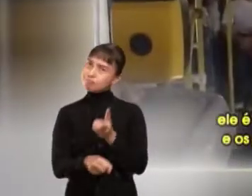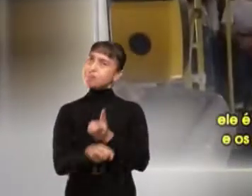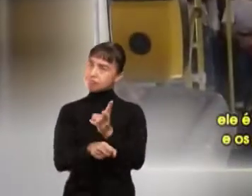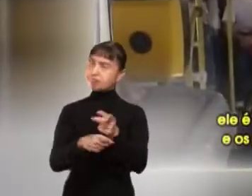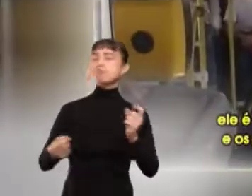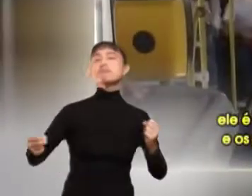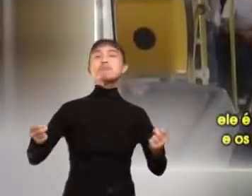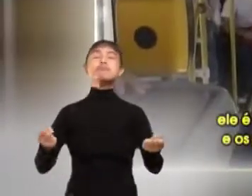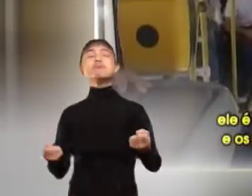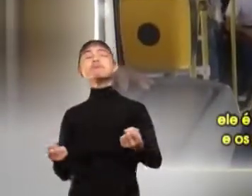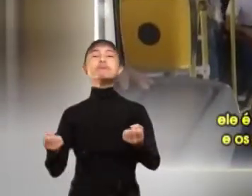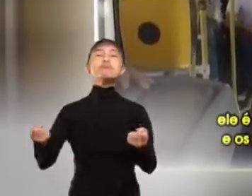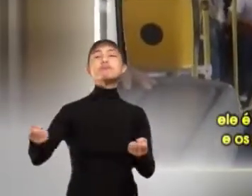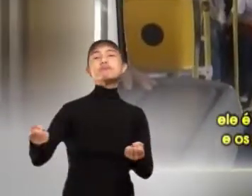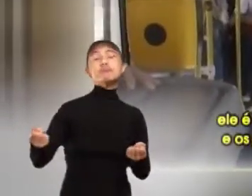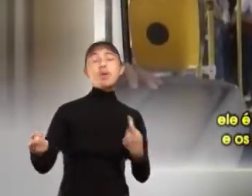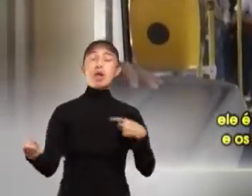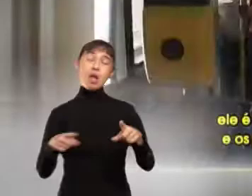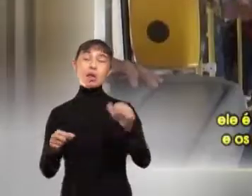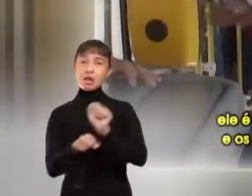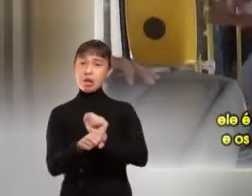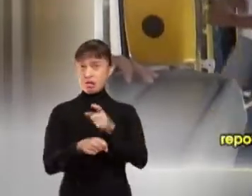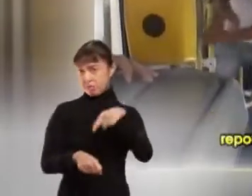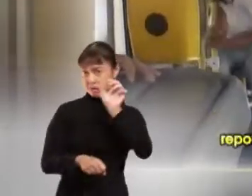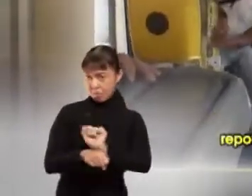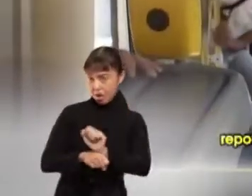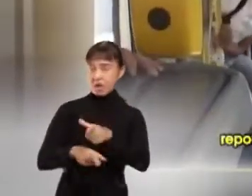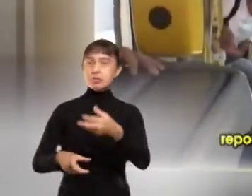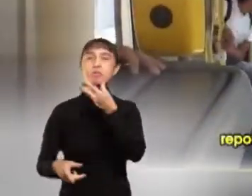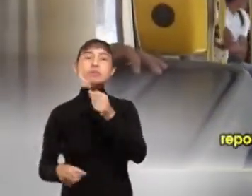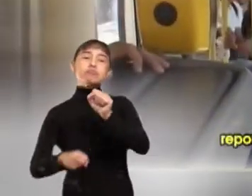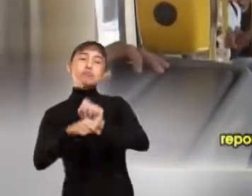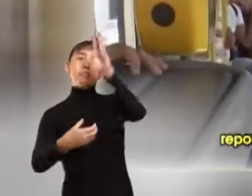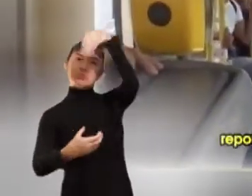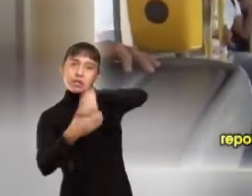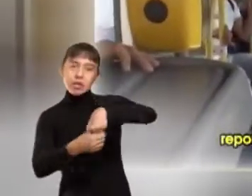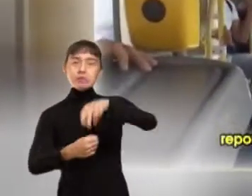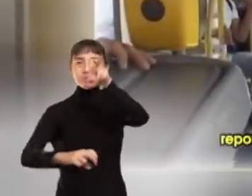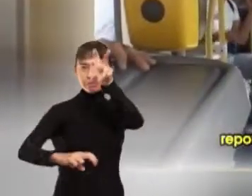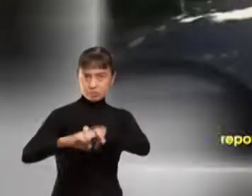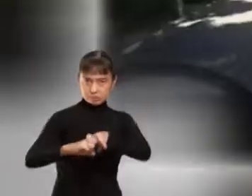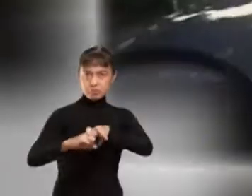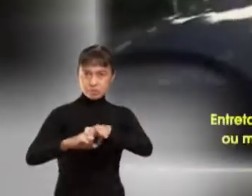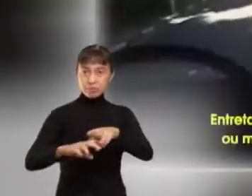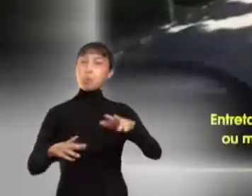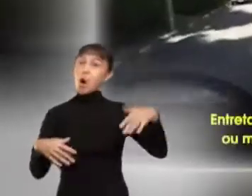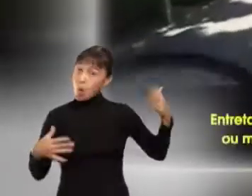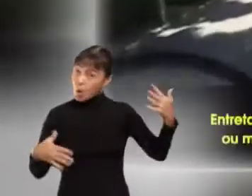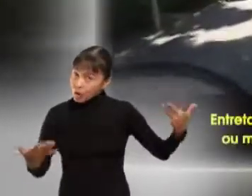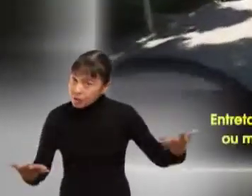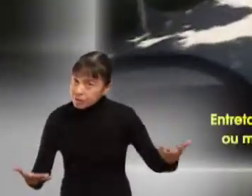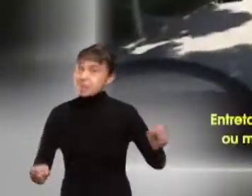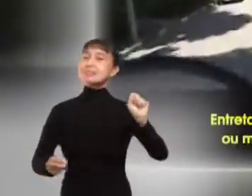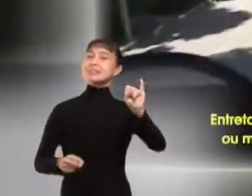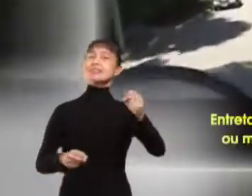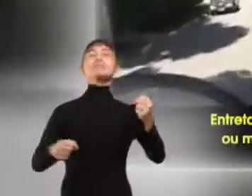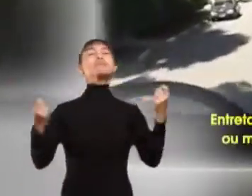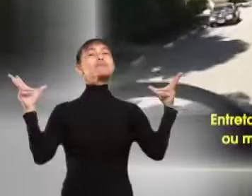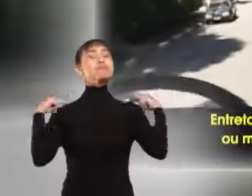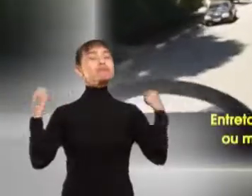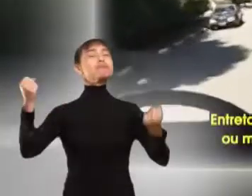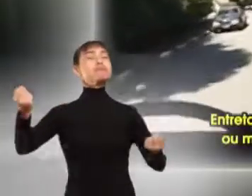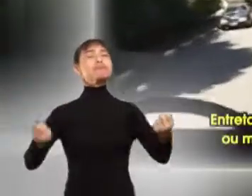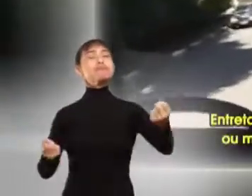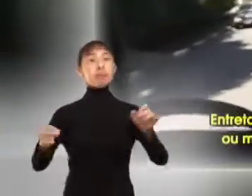referencial inercial e os passageiros estão em repouso relativo ao ônibus. Entretanto, se o